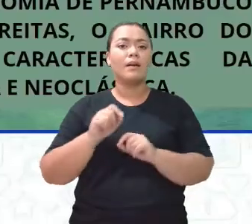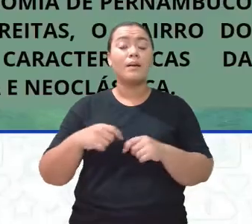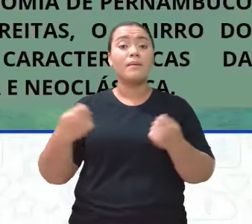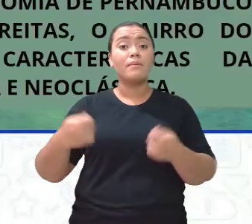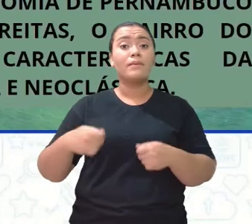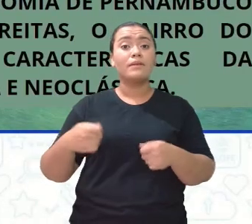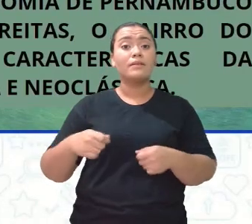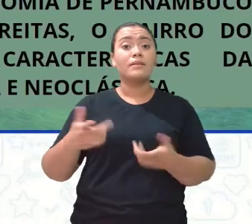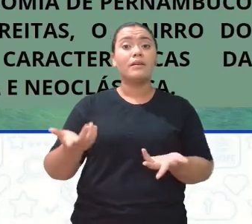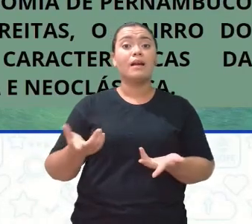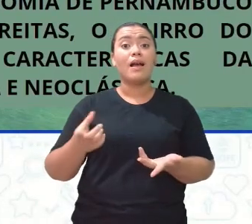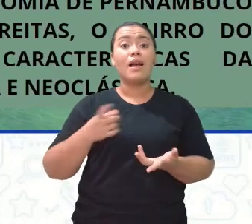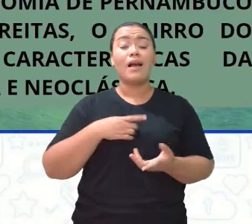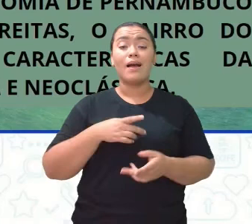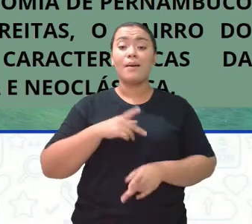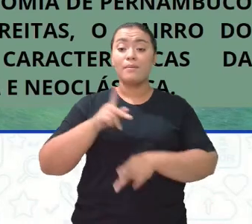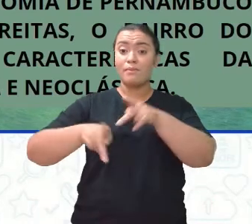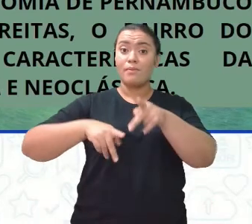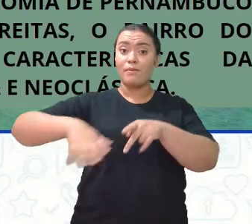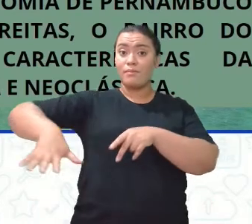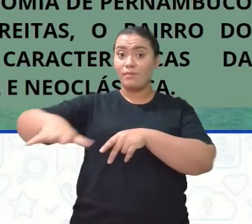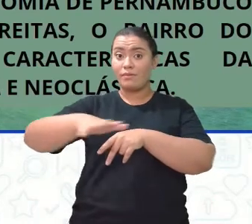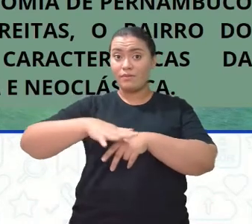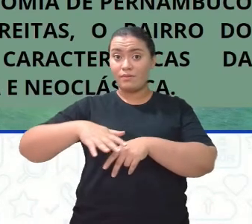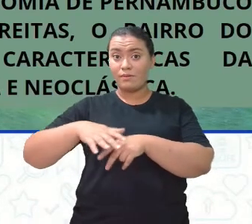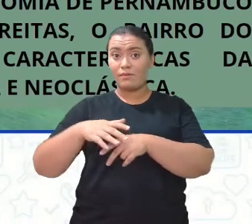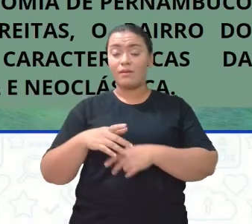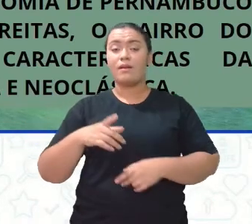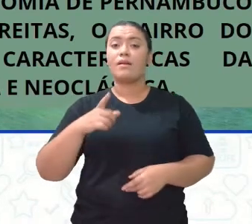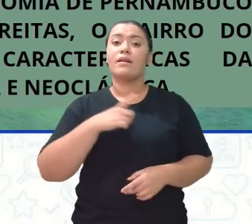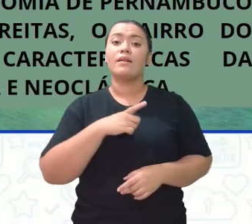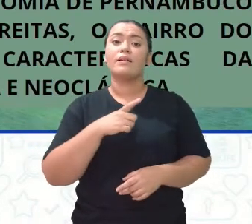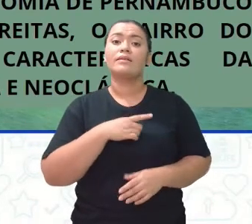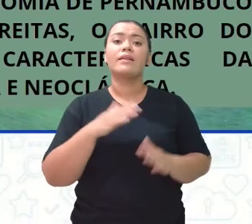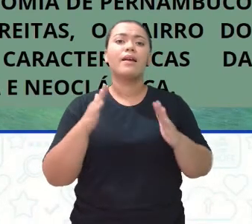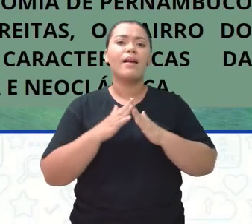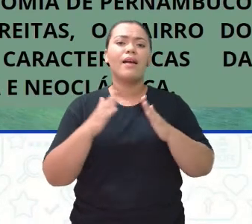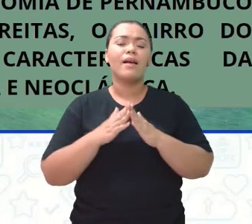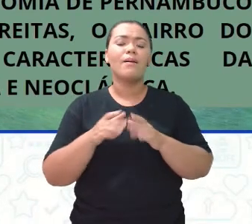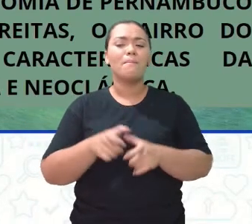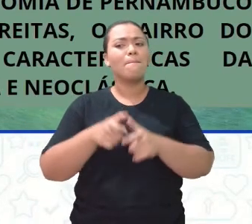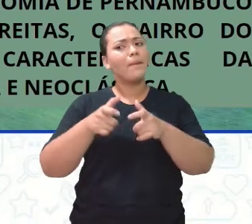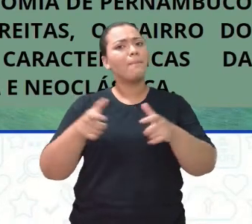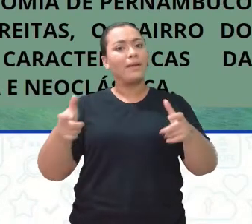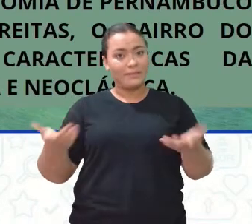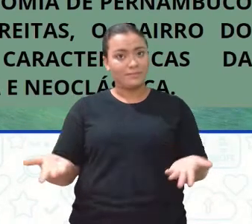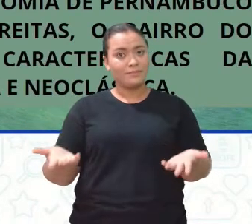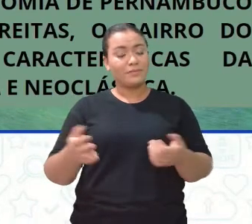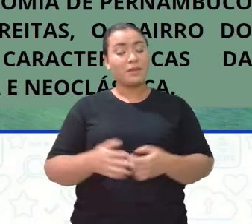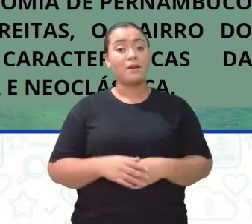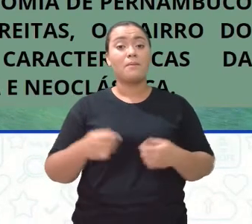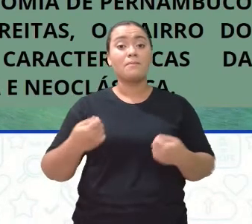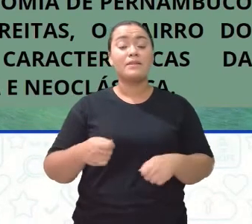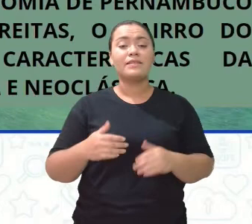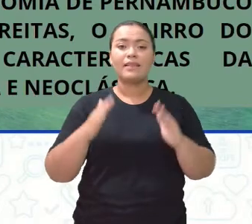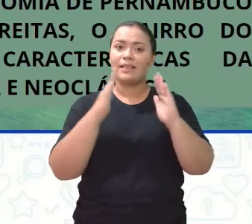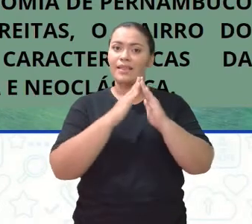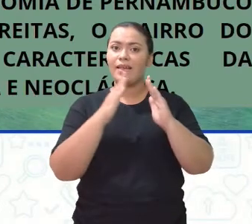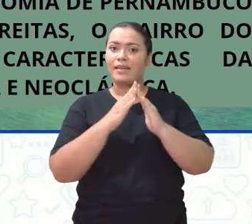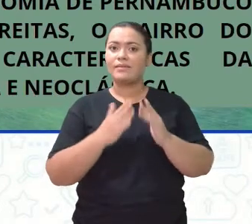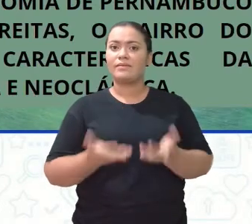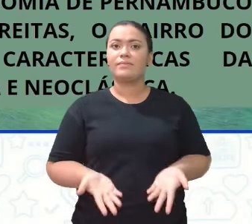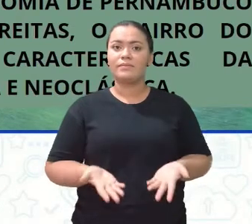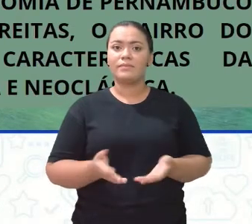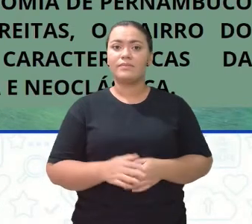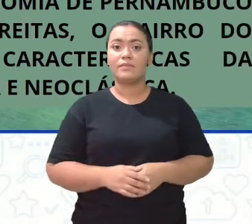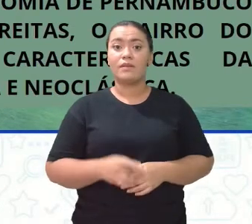necessidade da população, não é, de ter moradia. a necessidade de habitar.